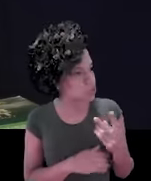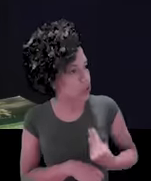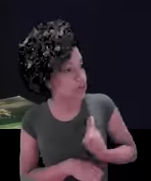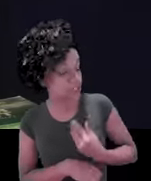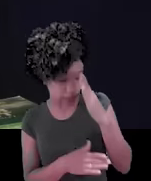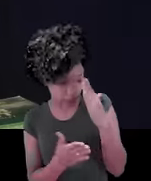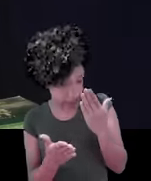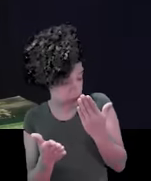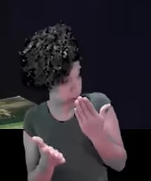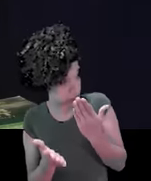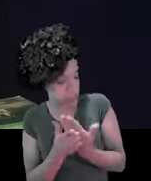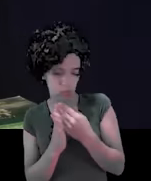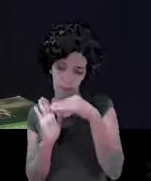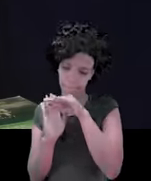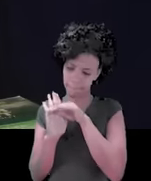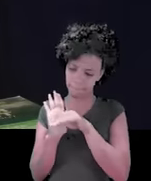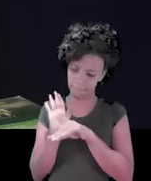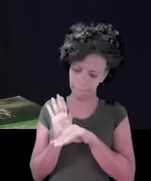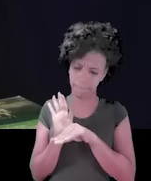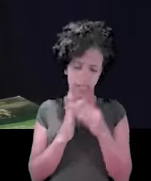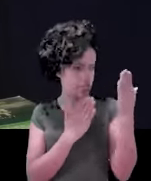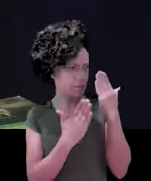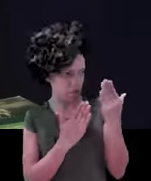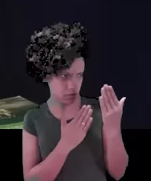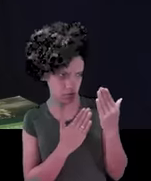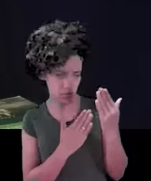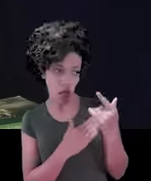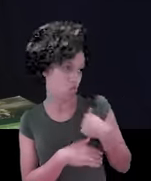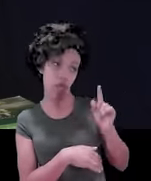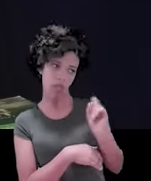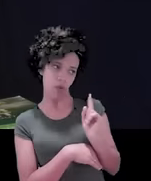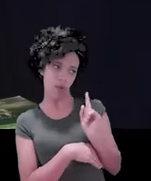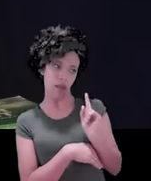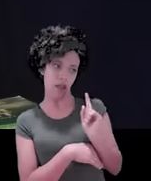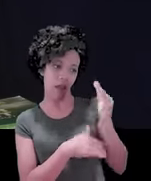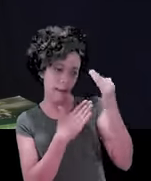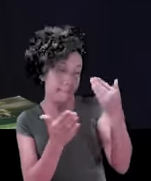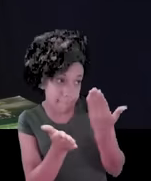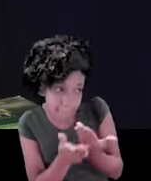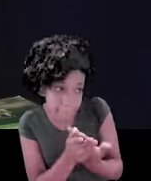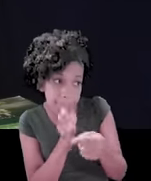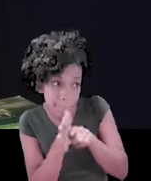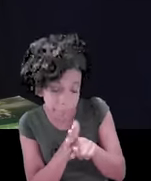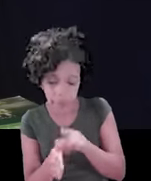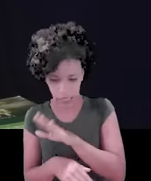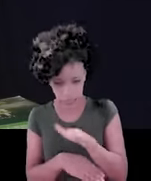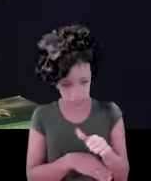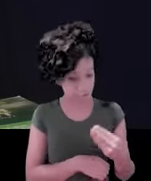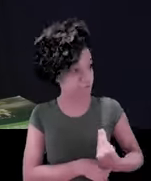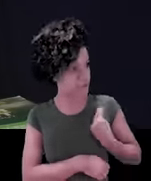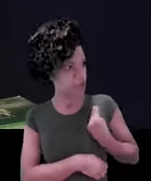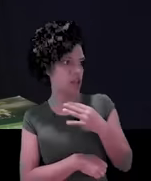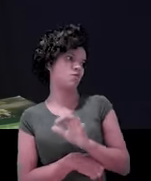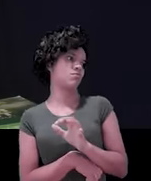as crianças se estabelecem em psicologia desisto não fui eu que essas crianças que